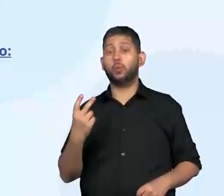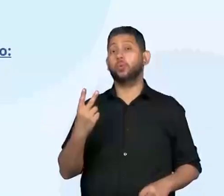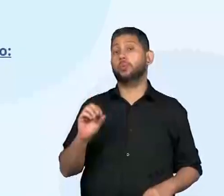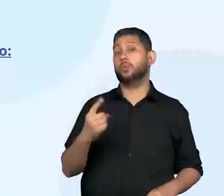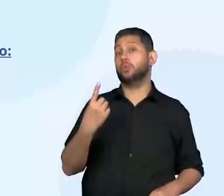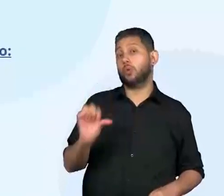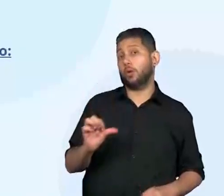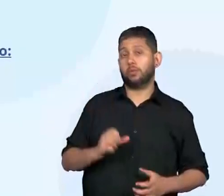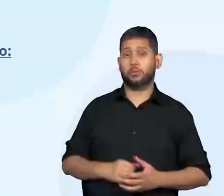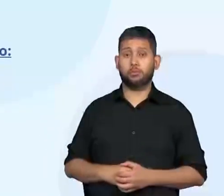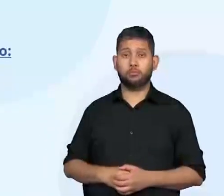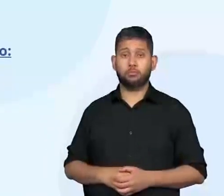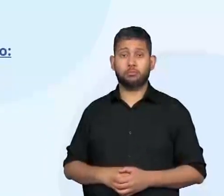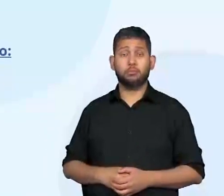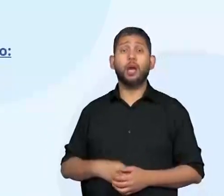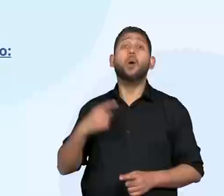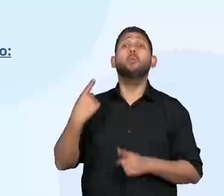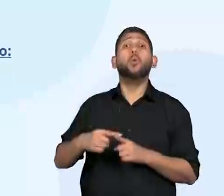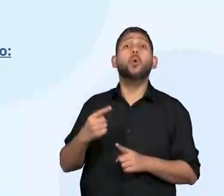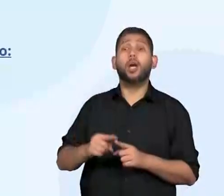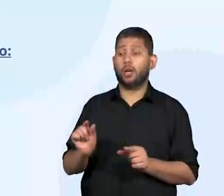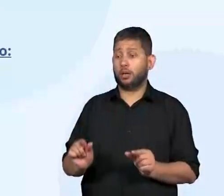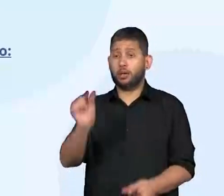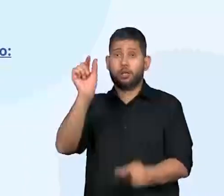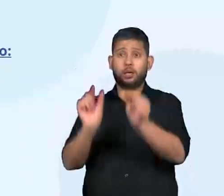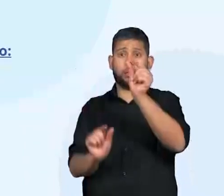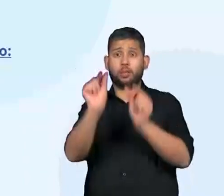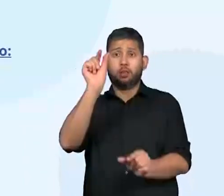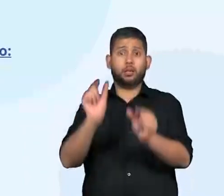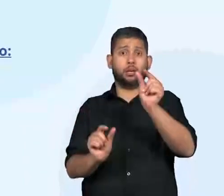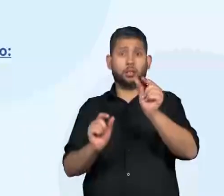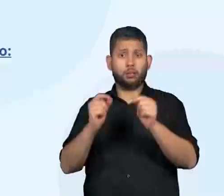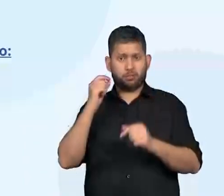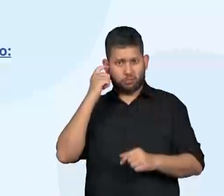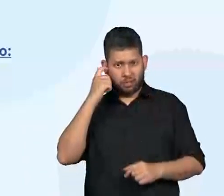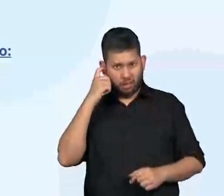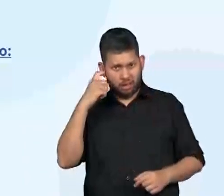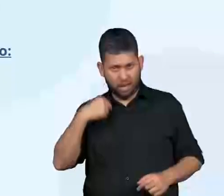da minha imaginação, eu não pintei aleatoriamente. Os dados são de uma